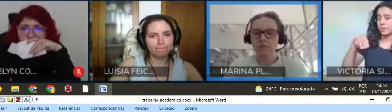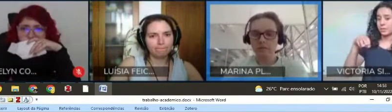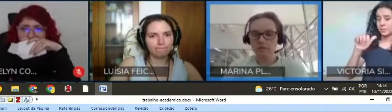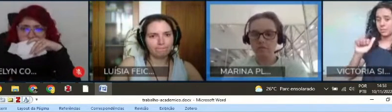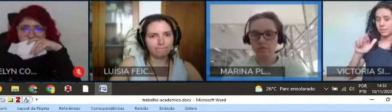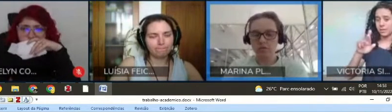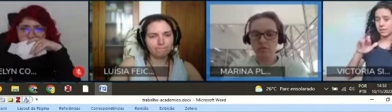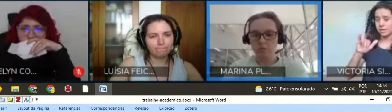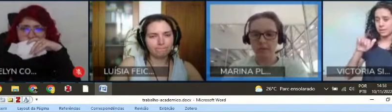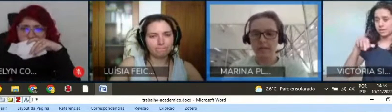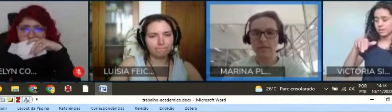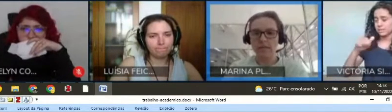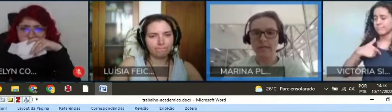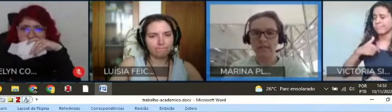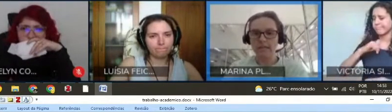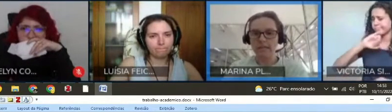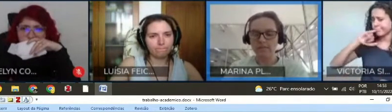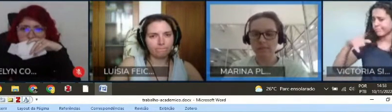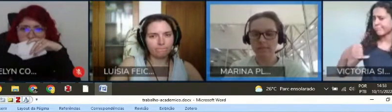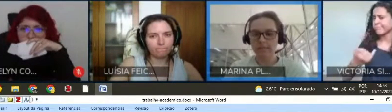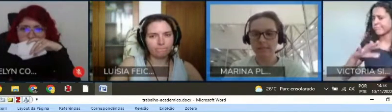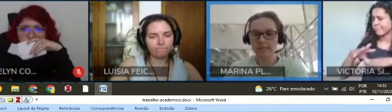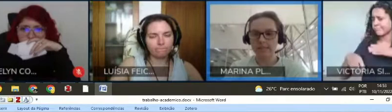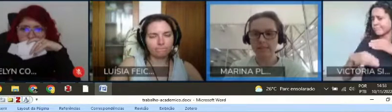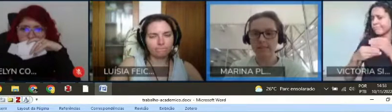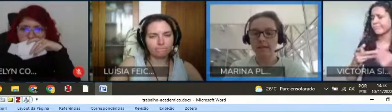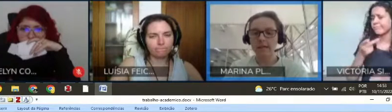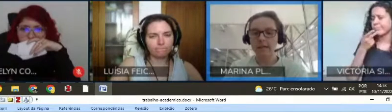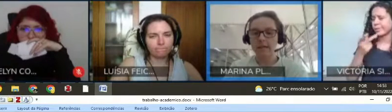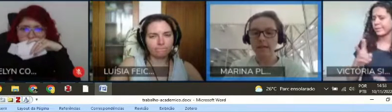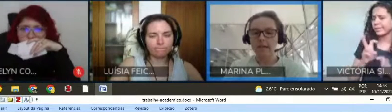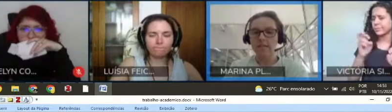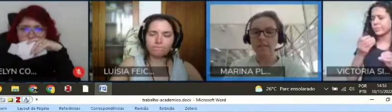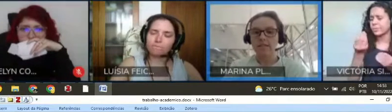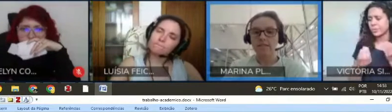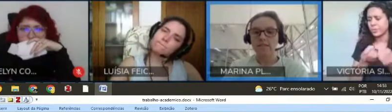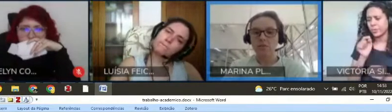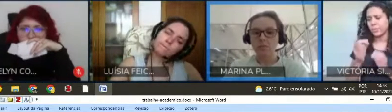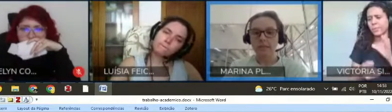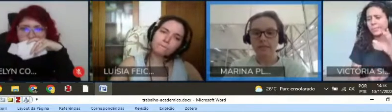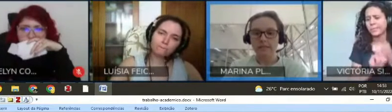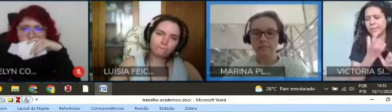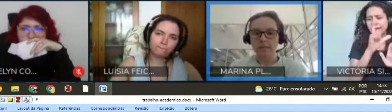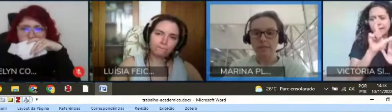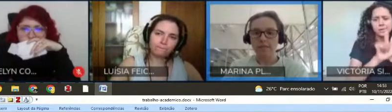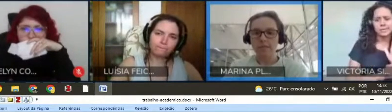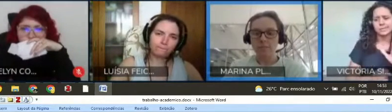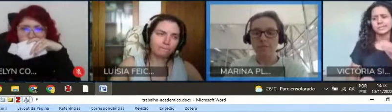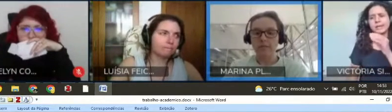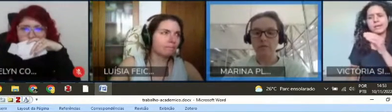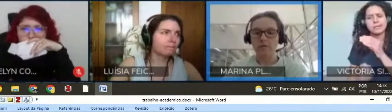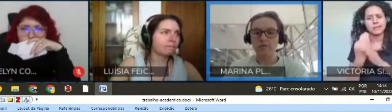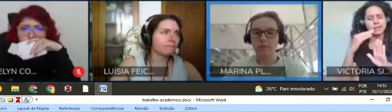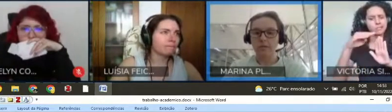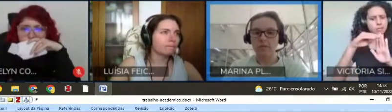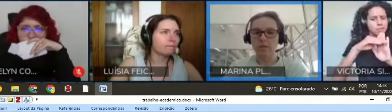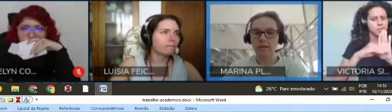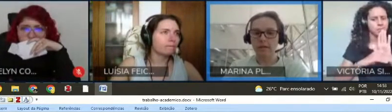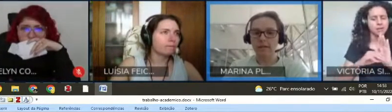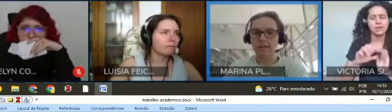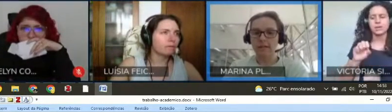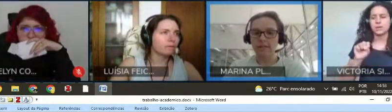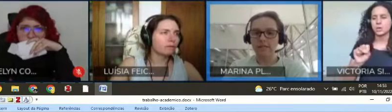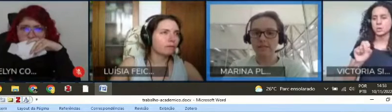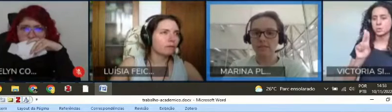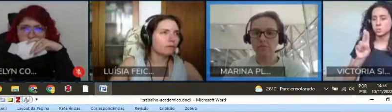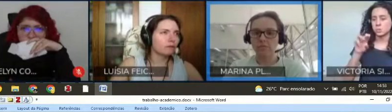Aproveitando que tu está falando de sumário e da criação das listas, se tu pudesse também demonstrar